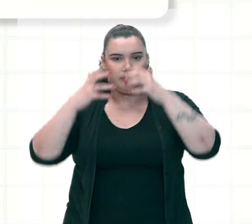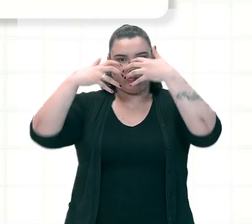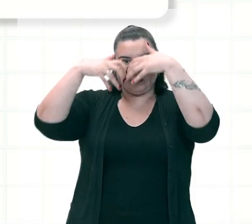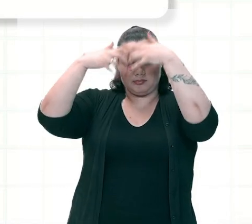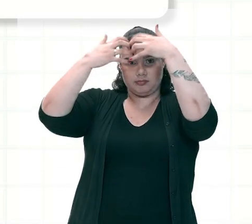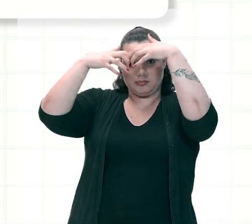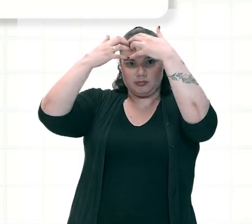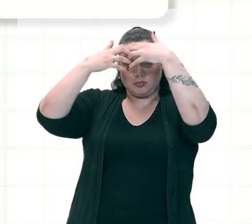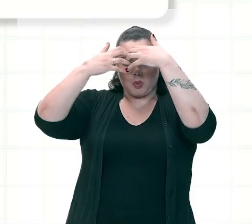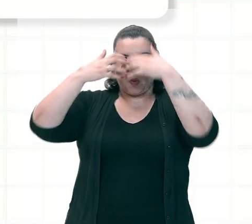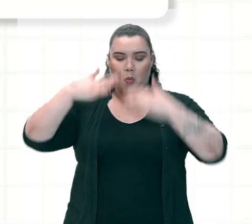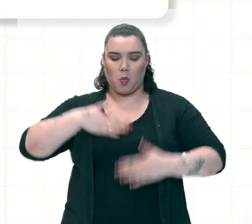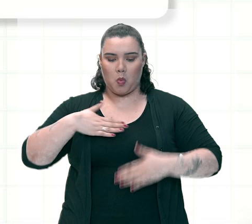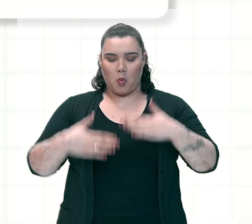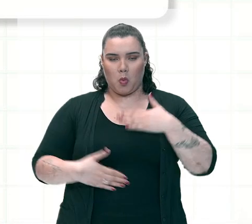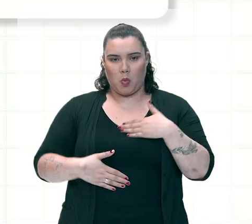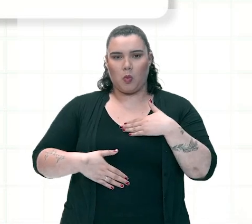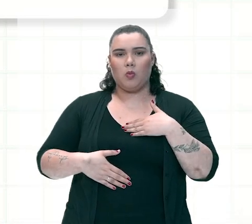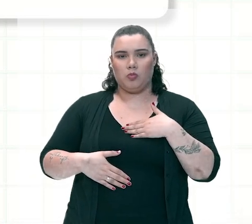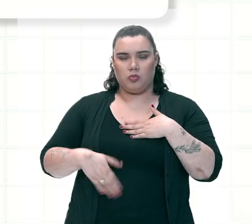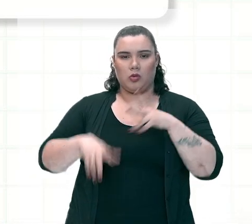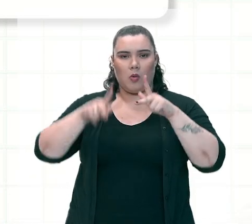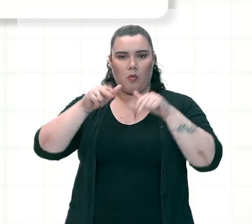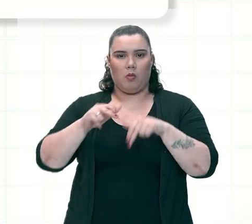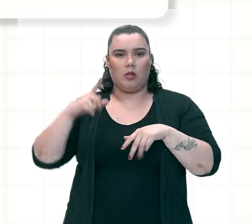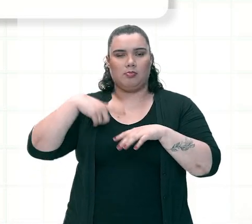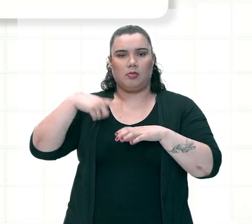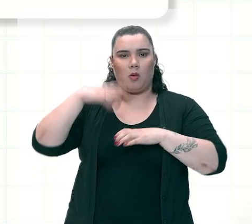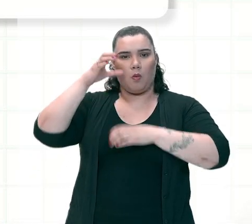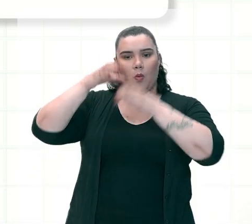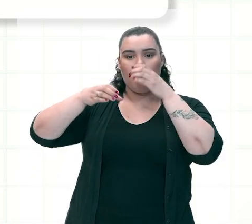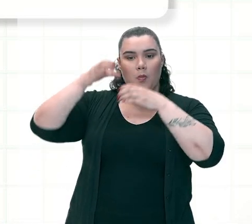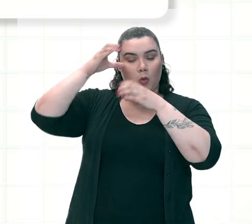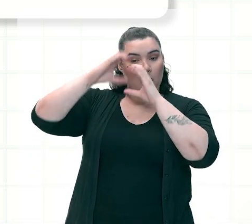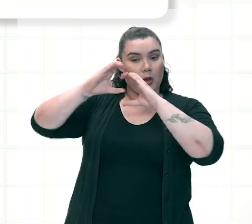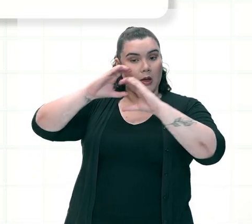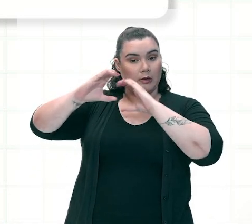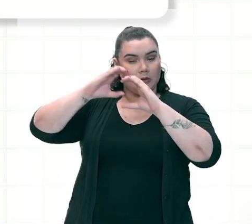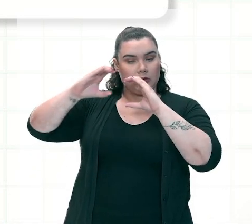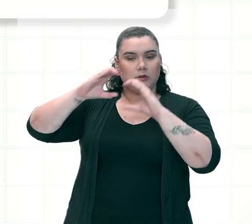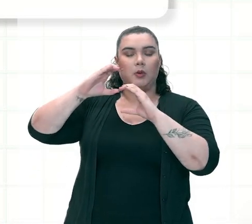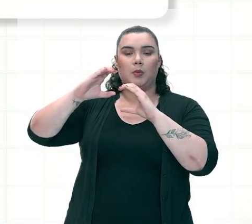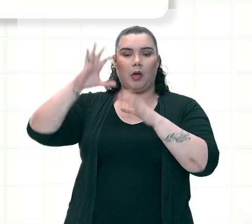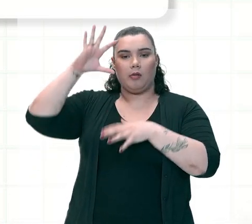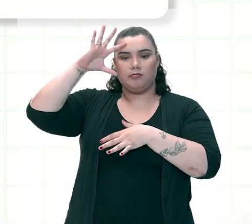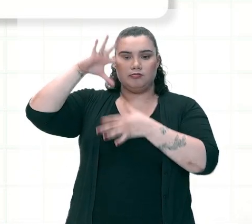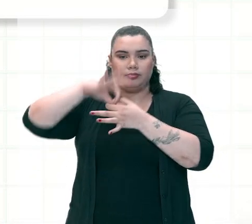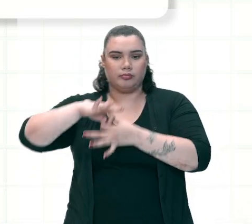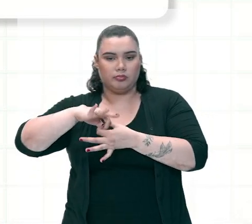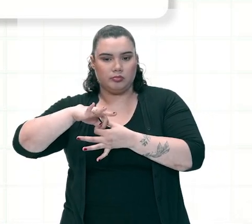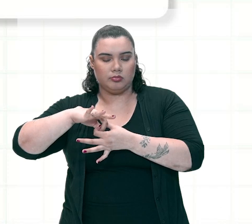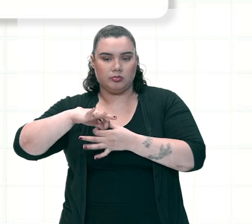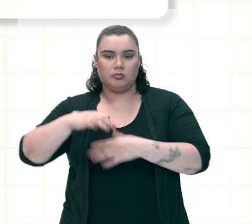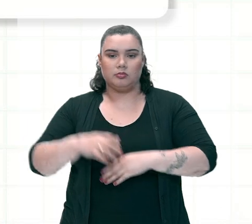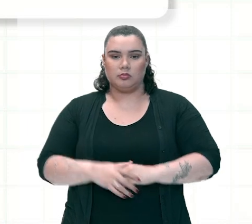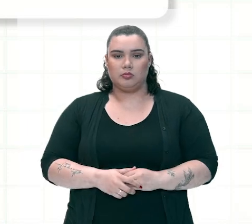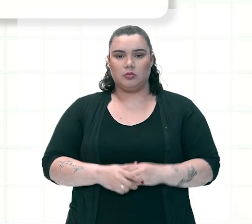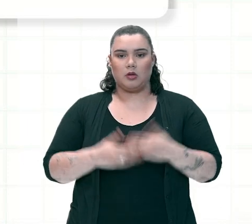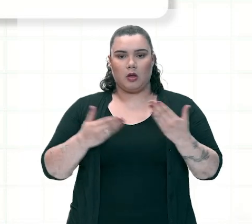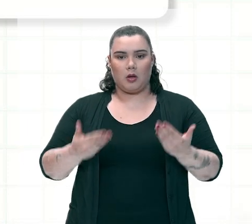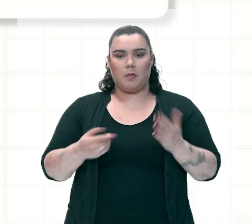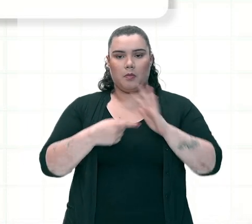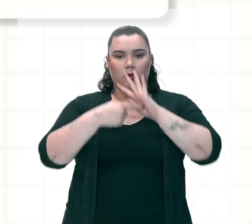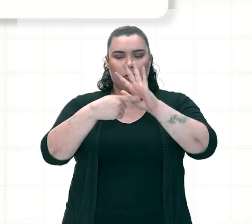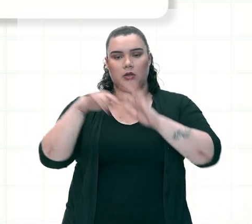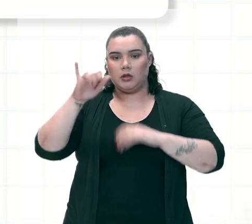sistema nervoso e o sistema endócrino. E aí na nossa imagem você consegue observar a